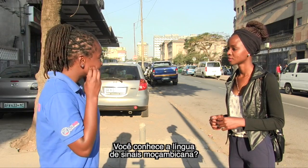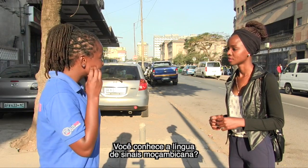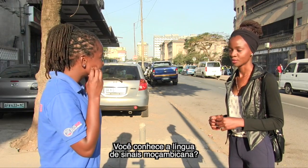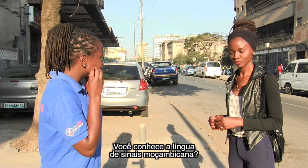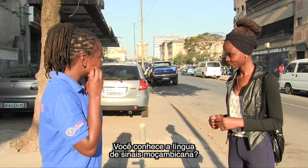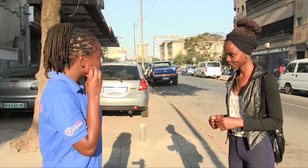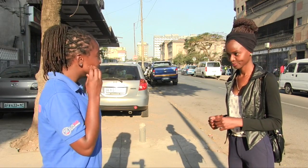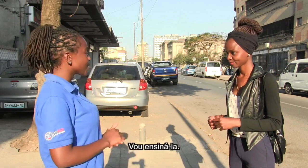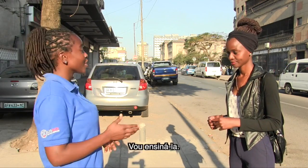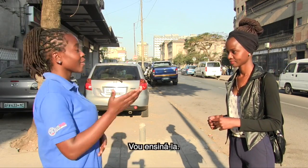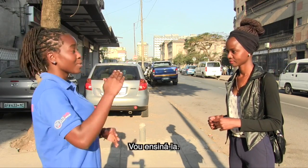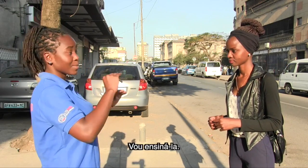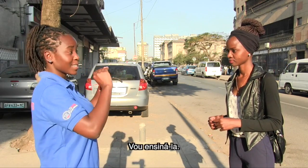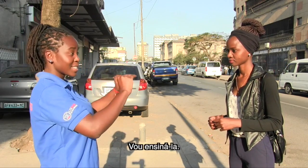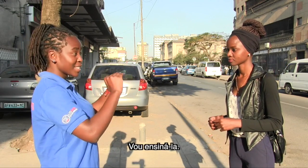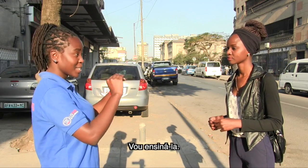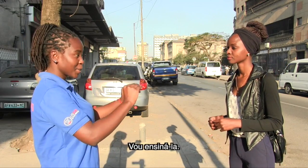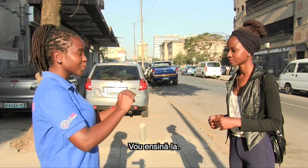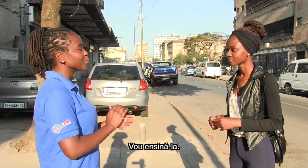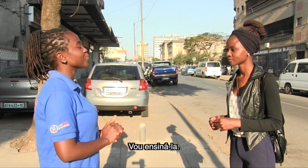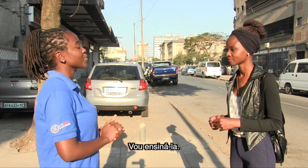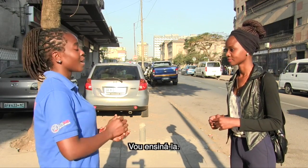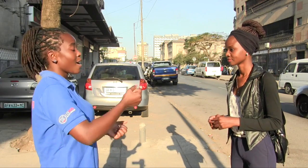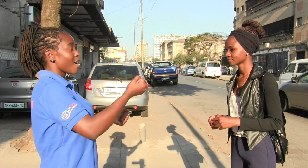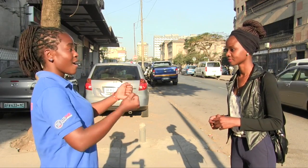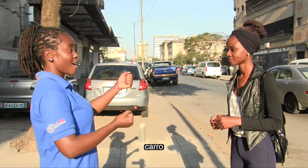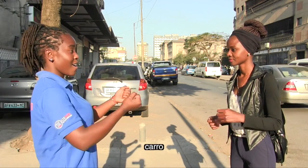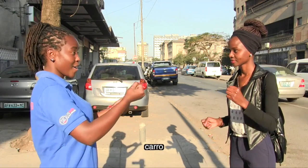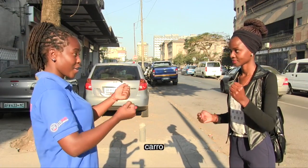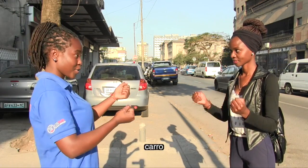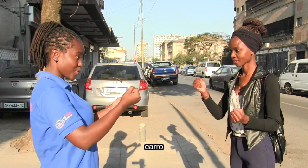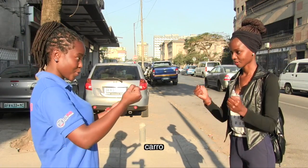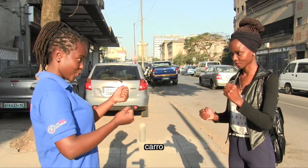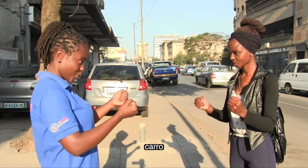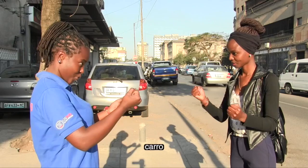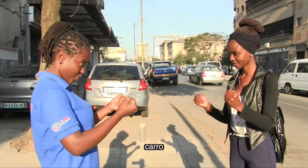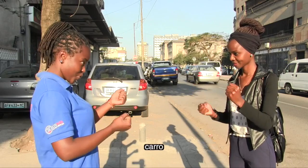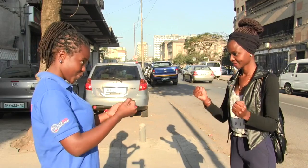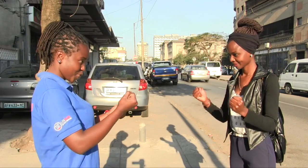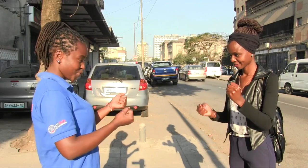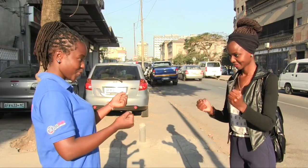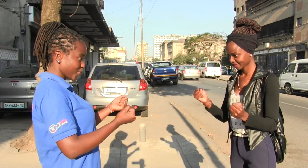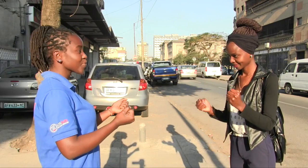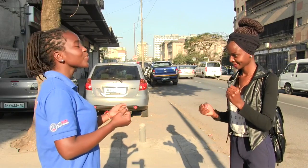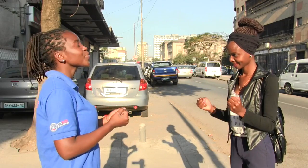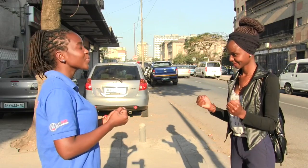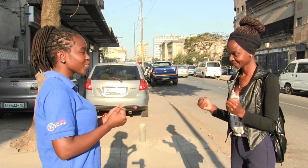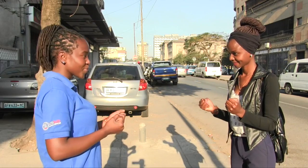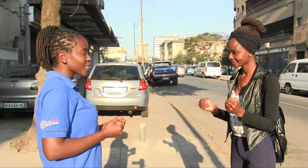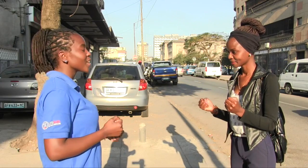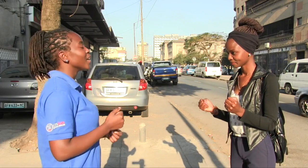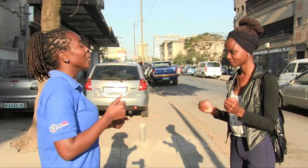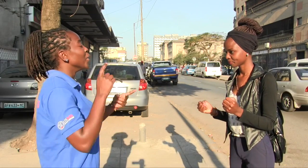moçambicana? Vamos que vou ensinar. Caro,